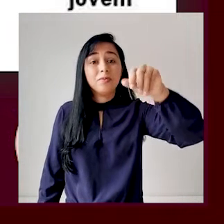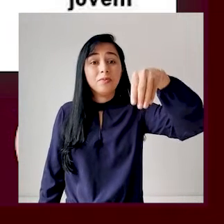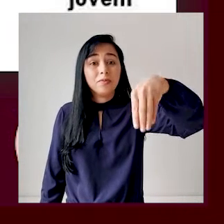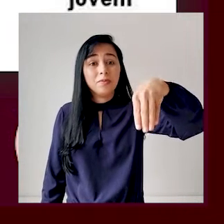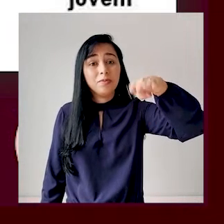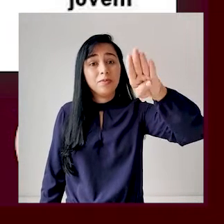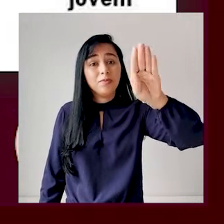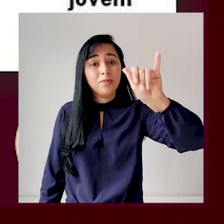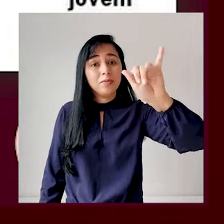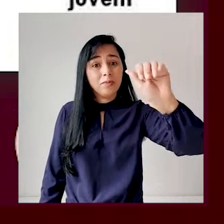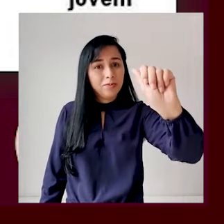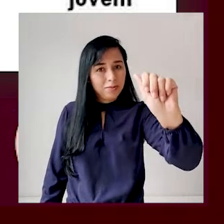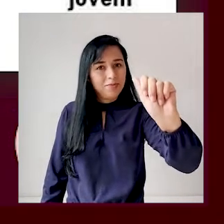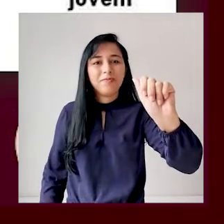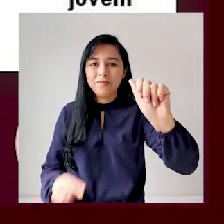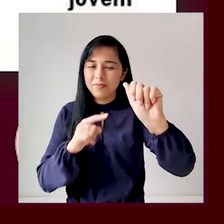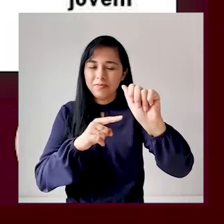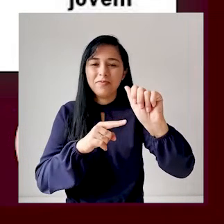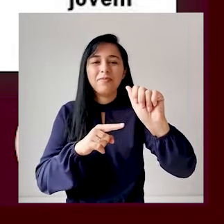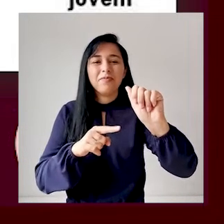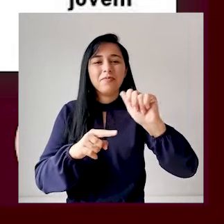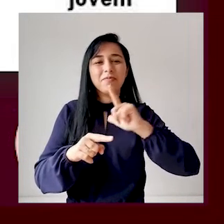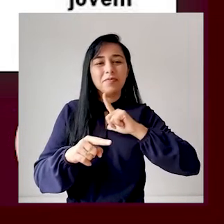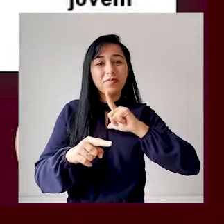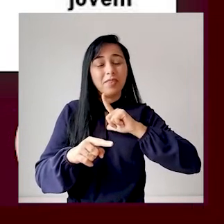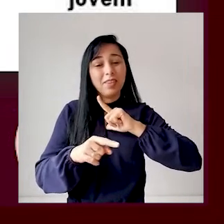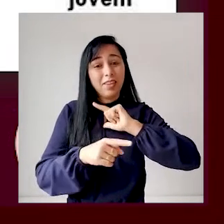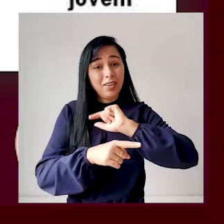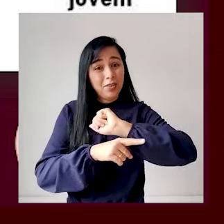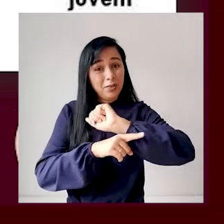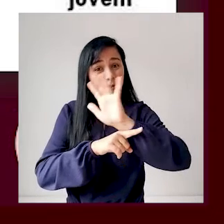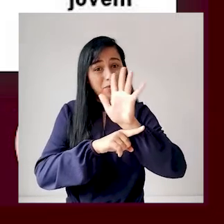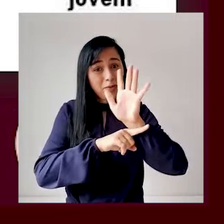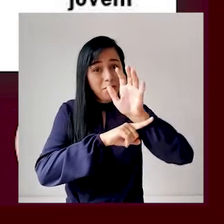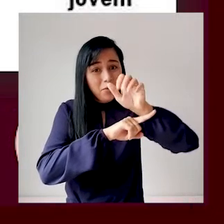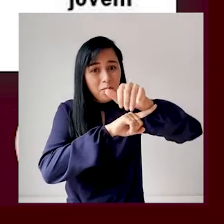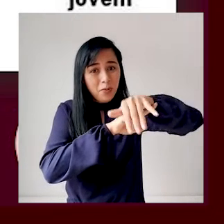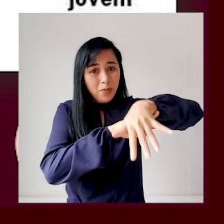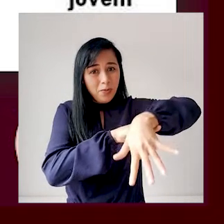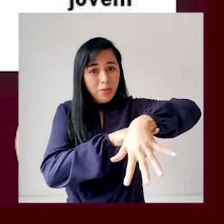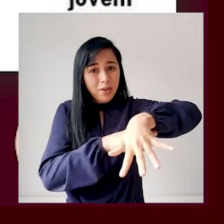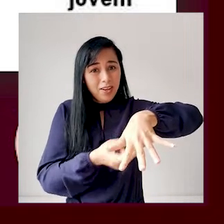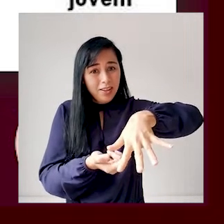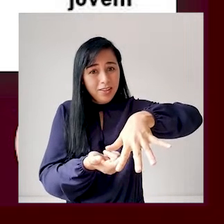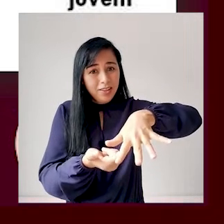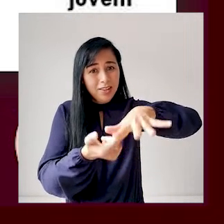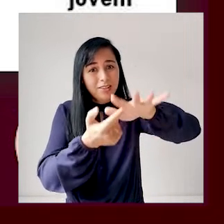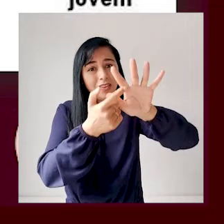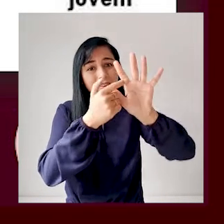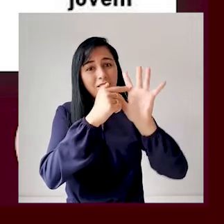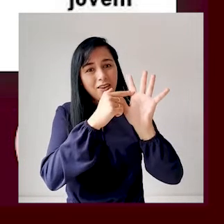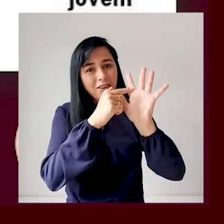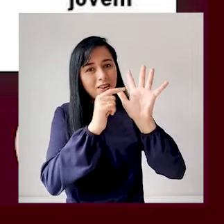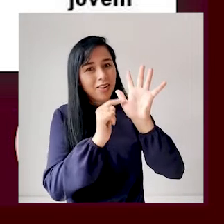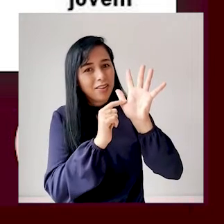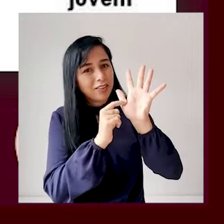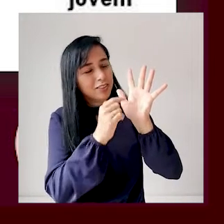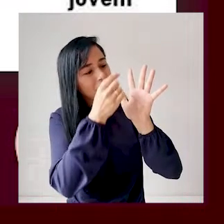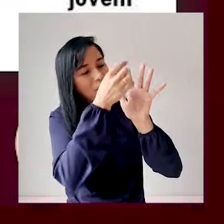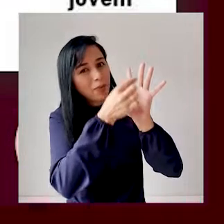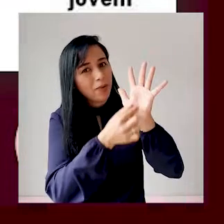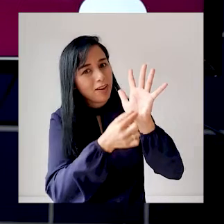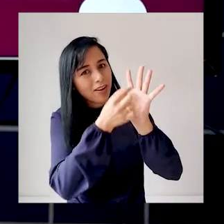vai produzir pequenas estruturas chamadas de esporos na parte inferior